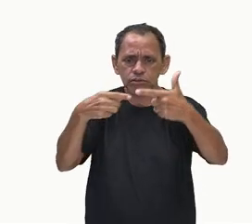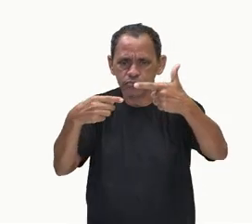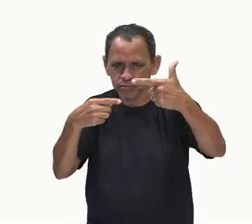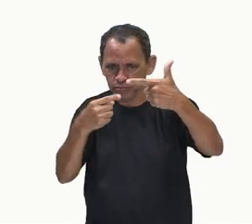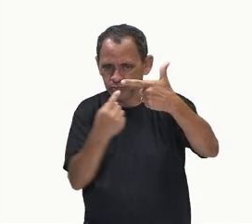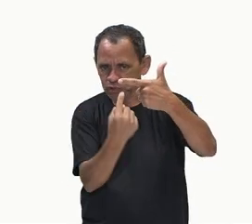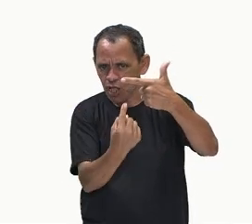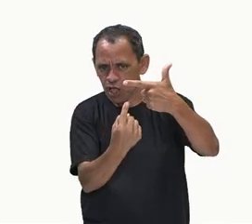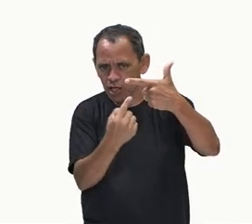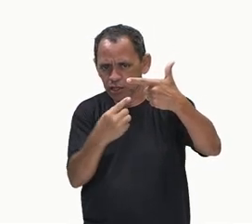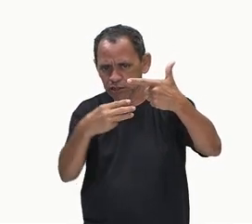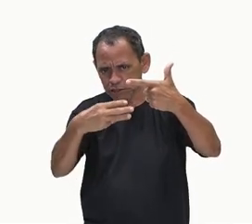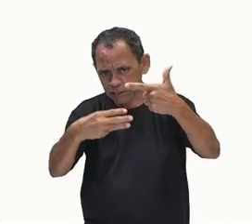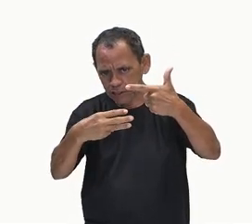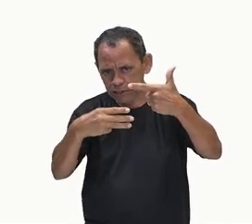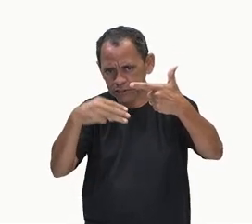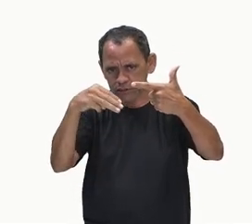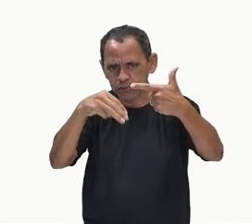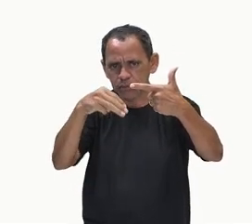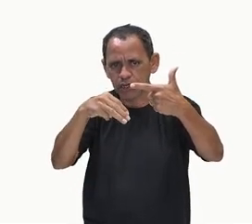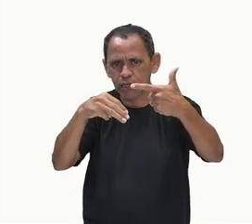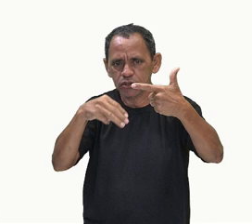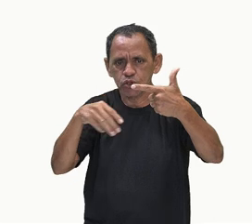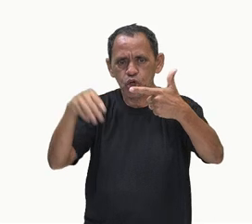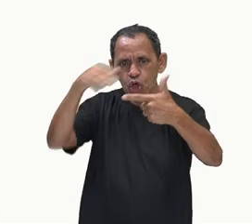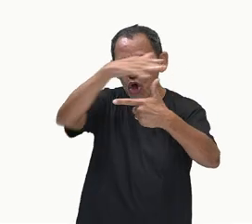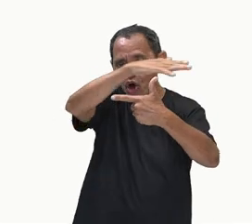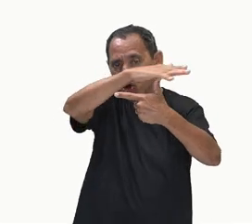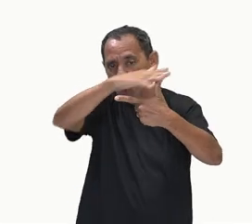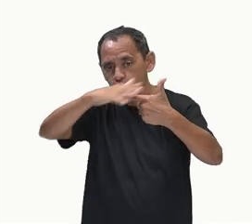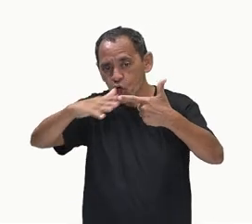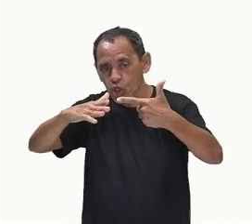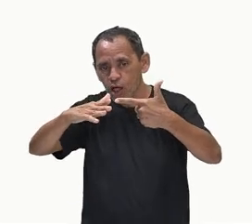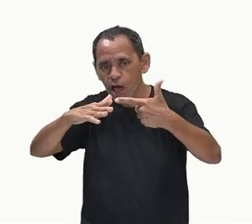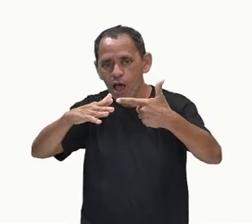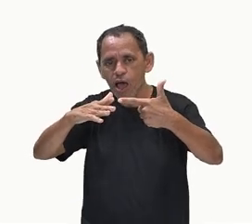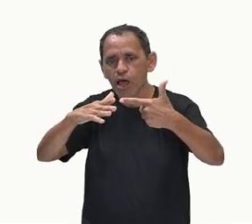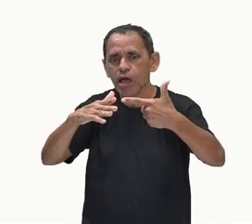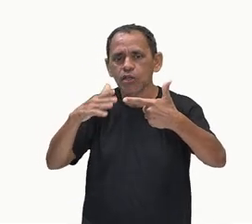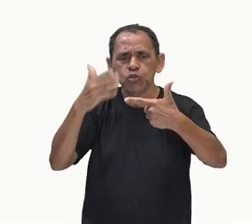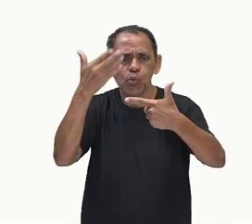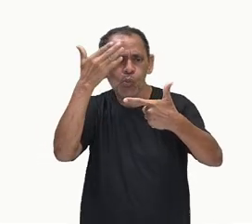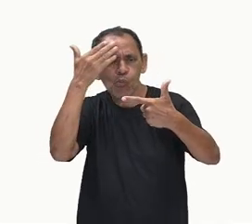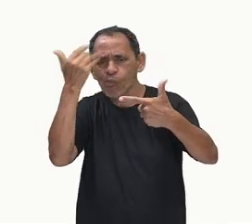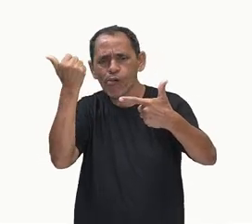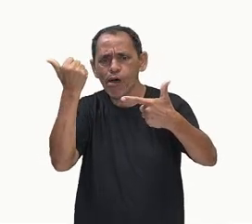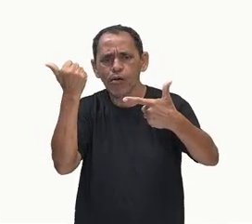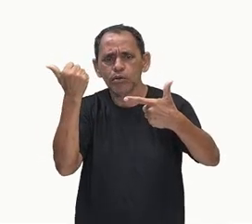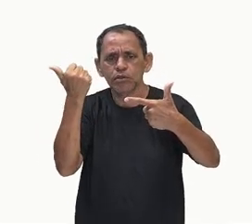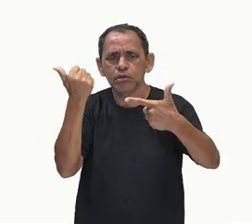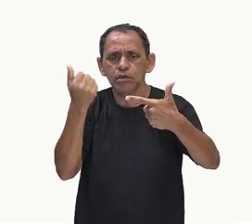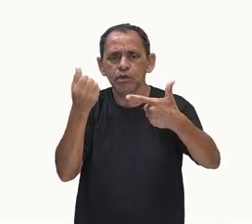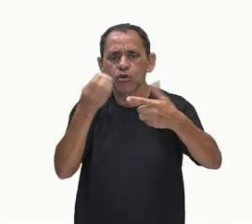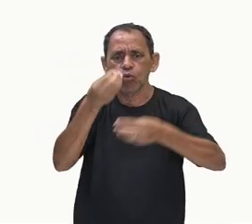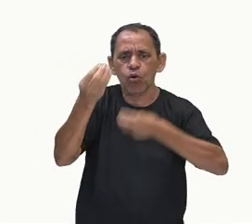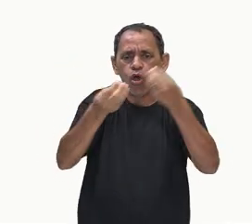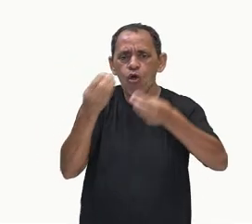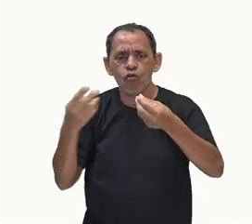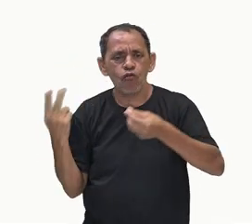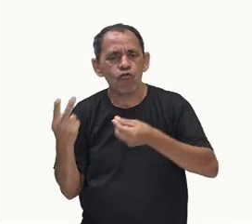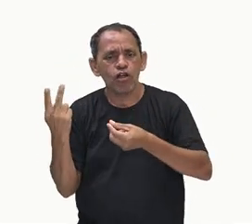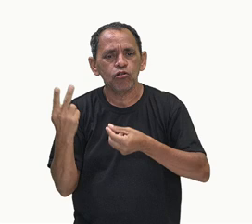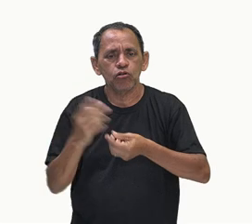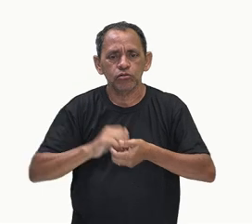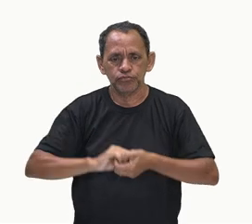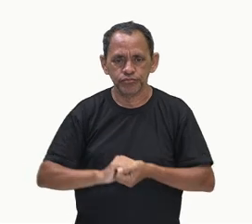gente ainda não sabe então primeiro a gente precisa encontrar o valor desse lado que está aqui vamos chamar ele